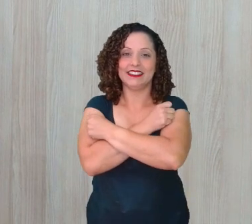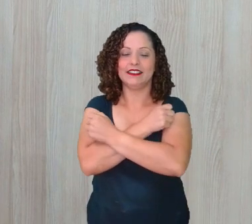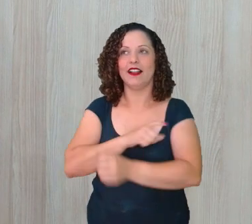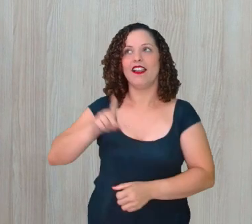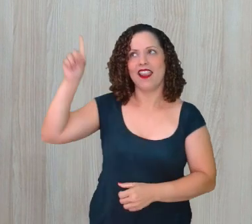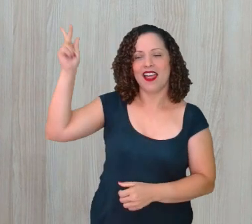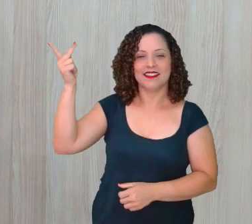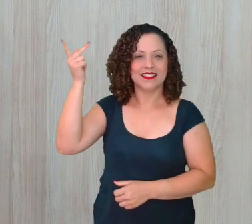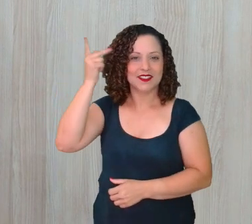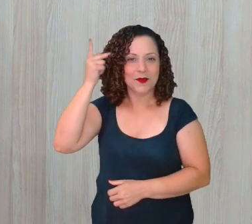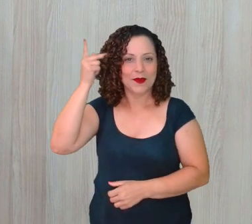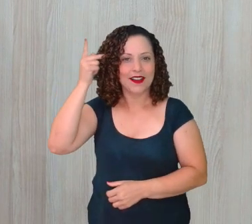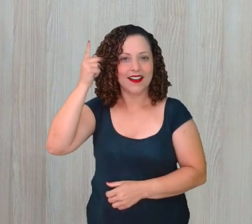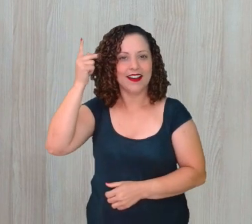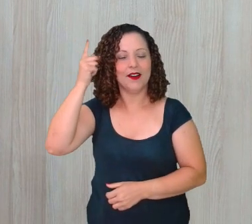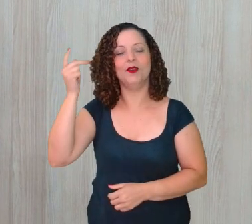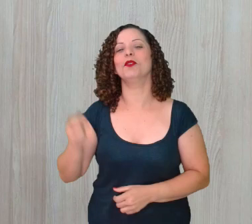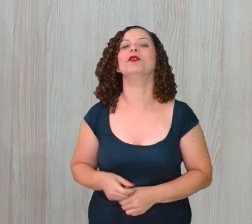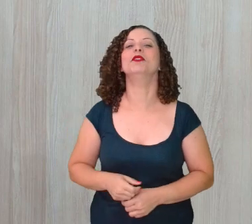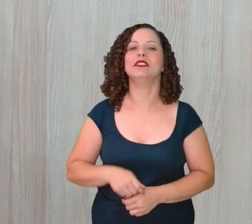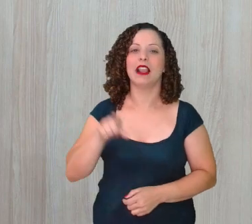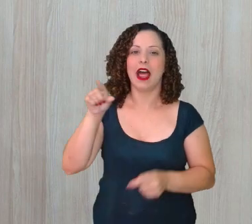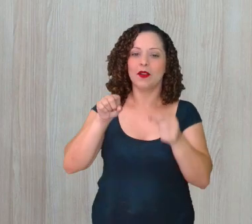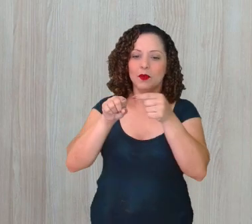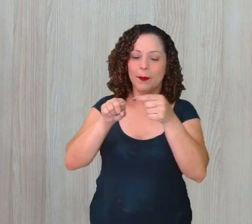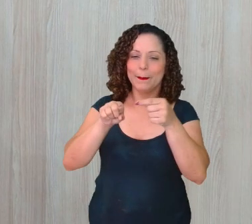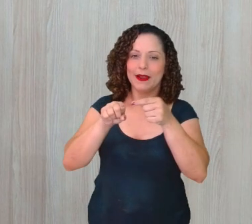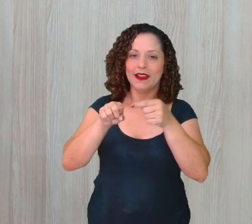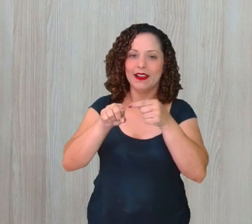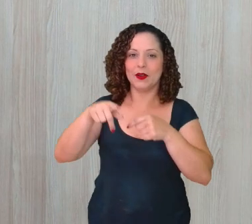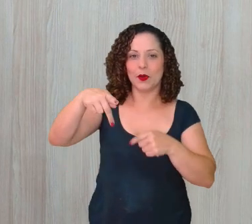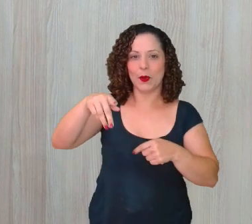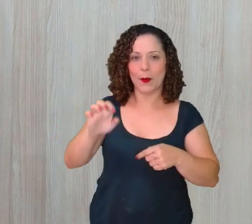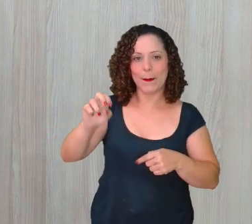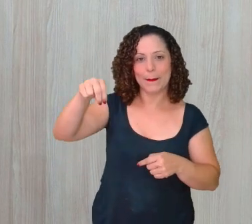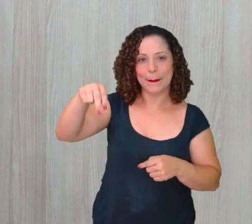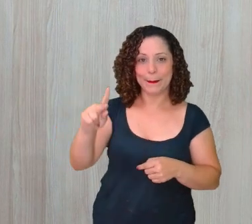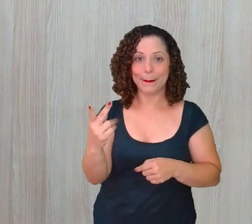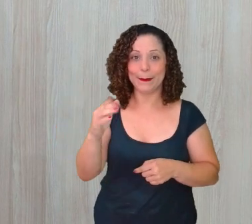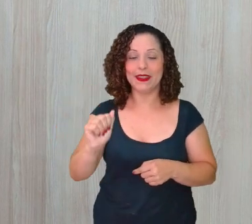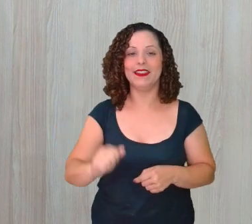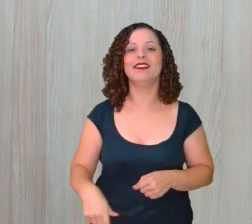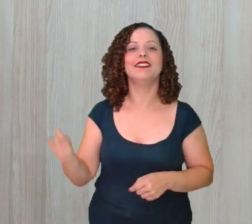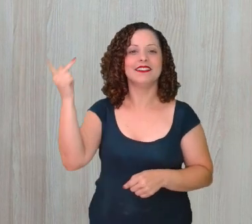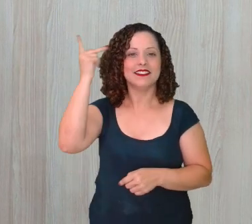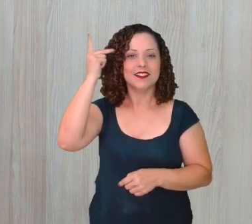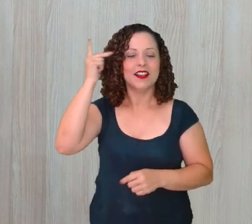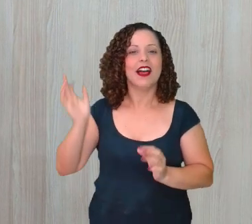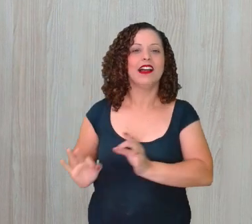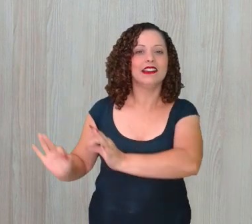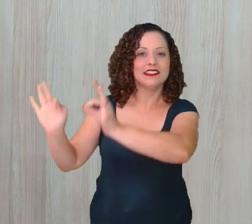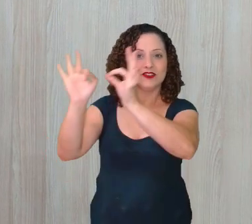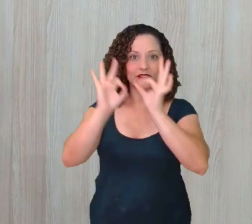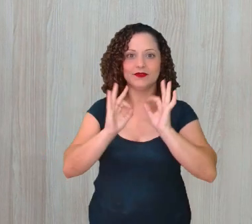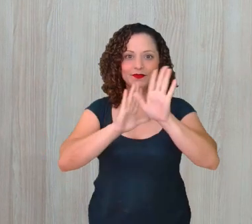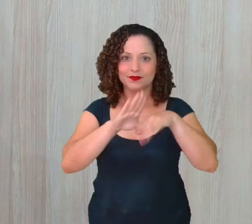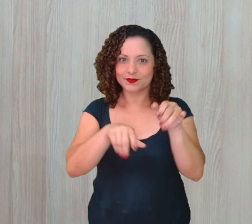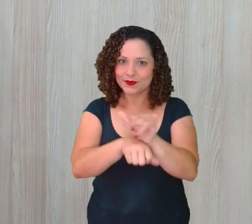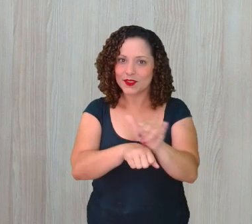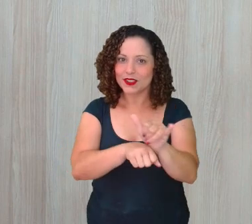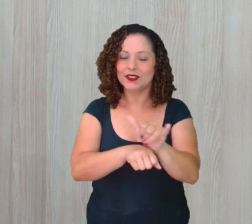São Paulo, do bairro da Penha, em São Paulo. Estão assistindo a gente pelo canal do YouTube,